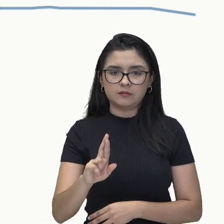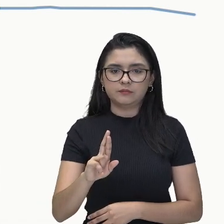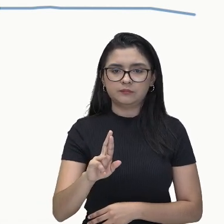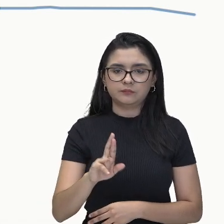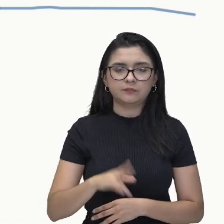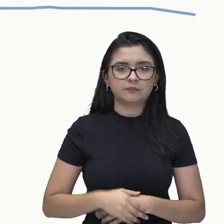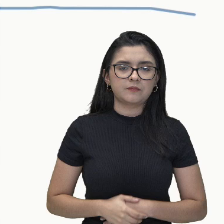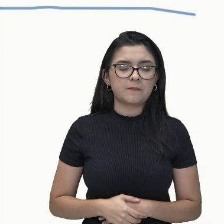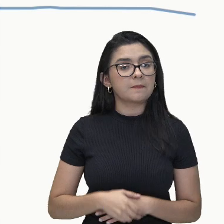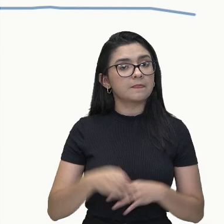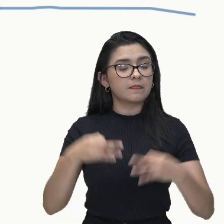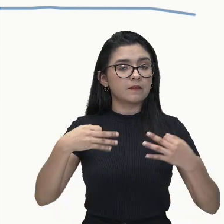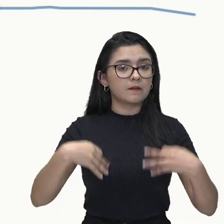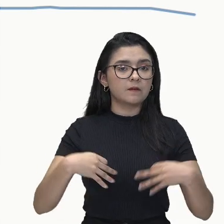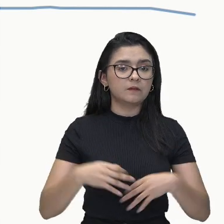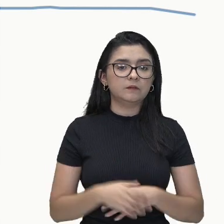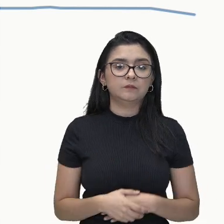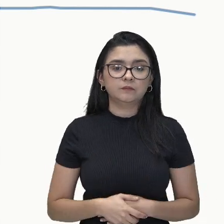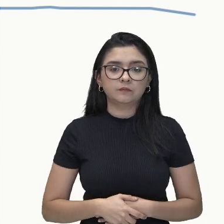jues